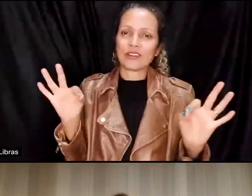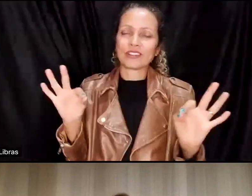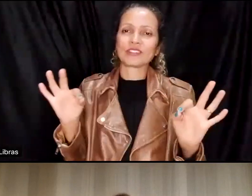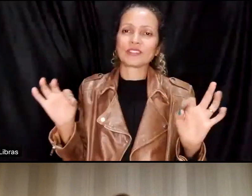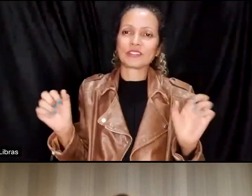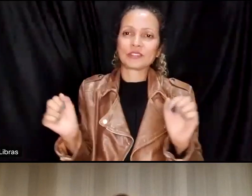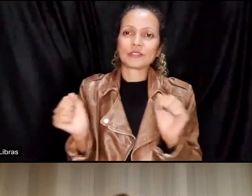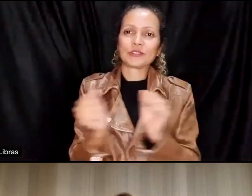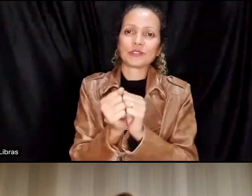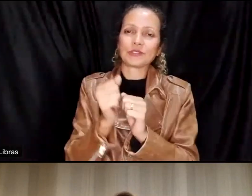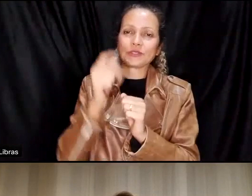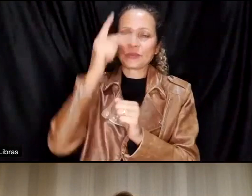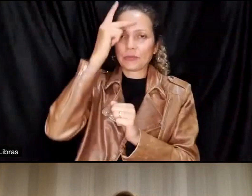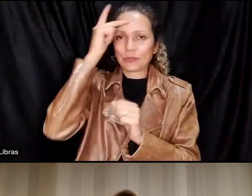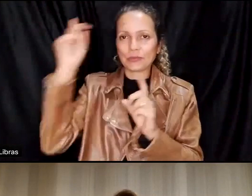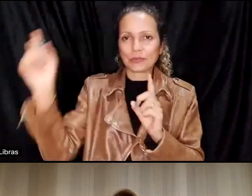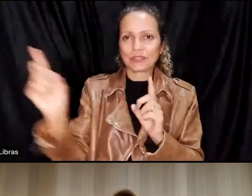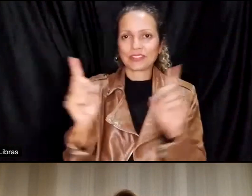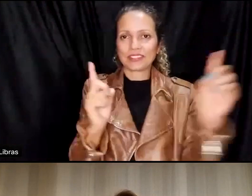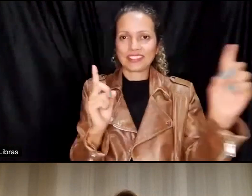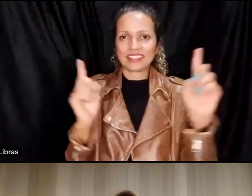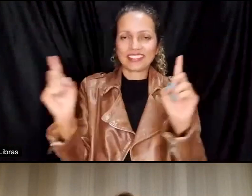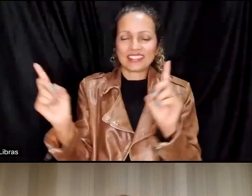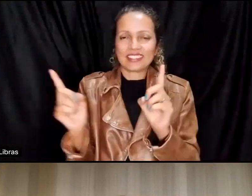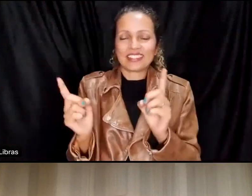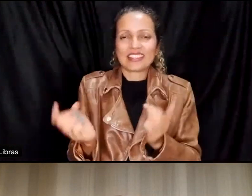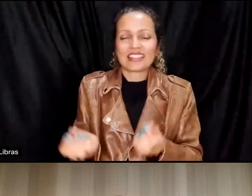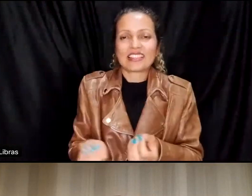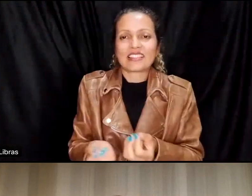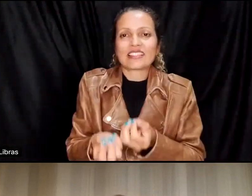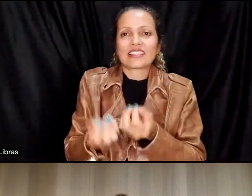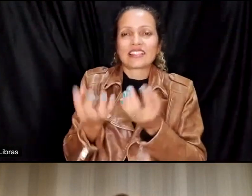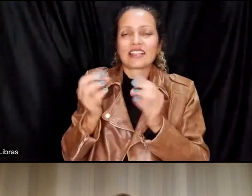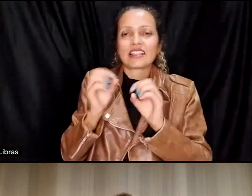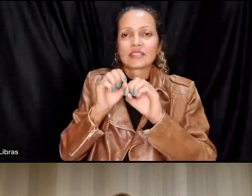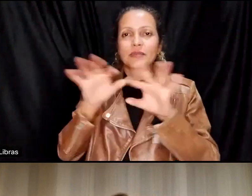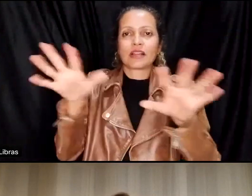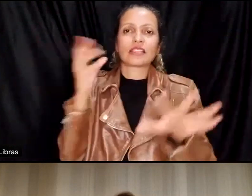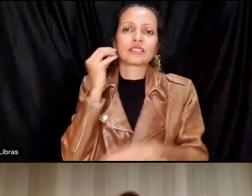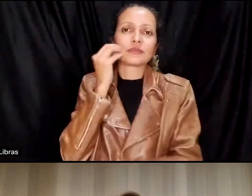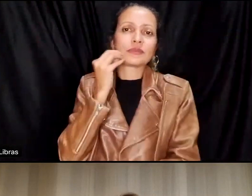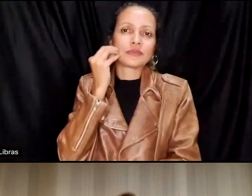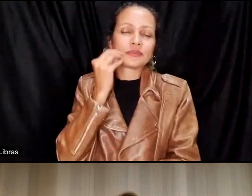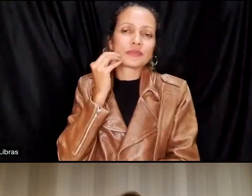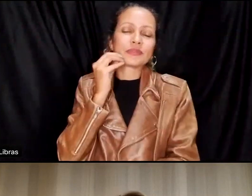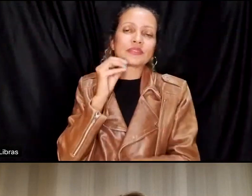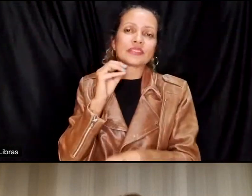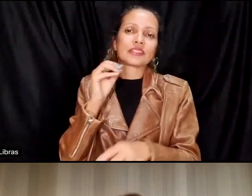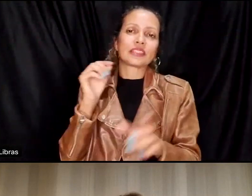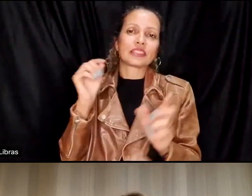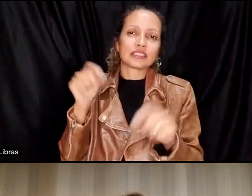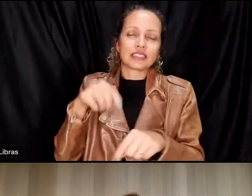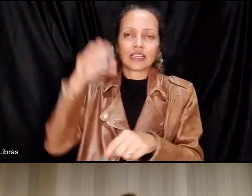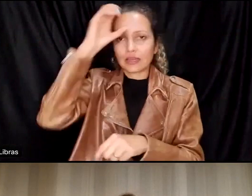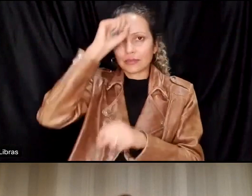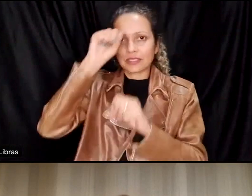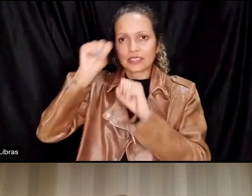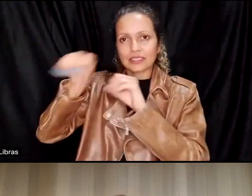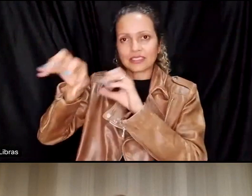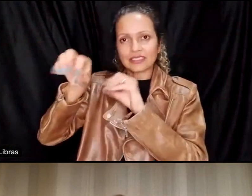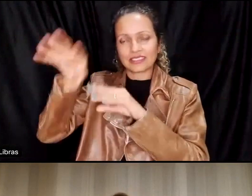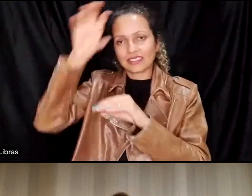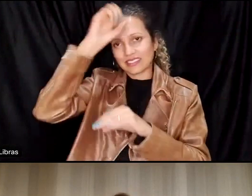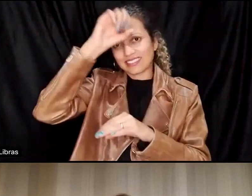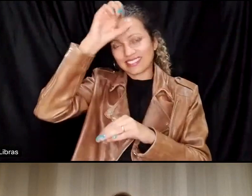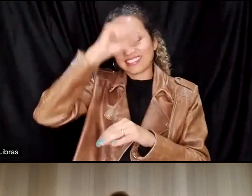as outras, que tragam experiências para que a gente aprenda, porque todo dia é um dia de aprendizado. é como